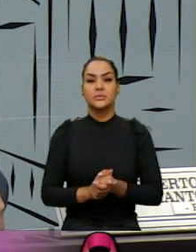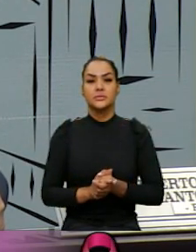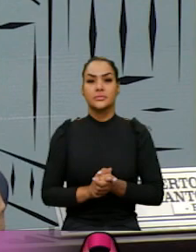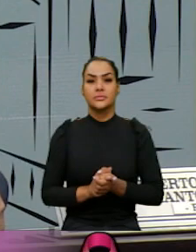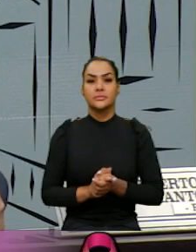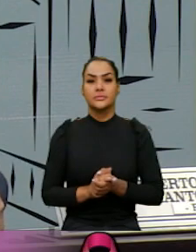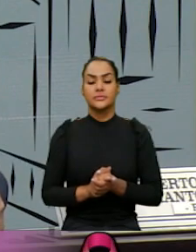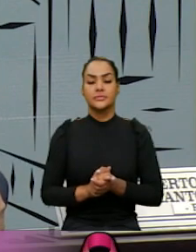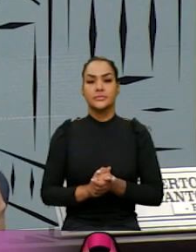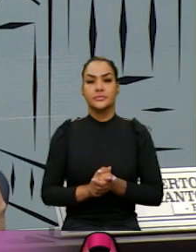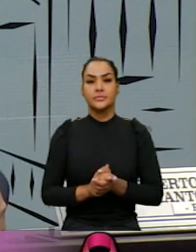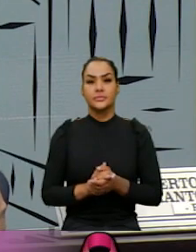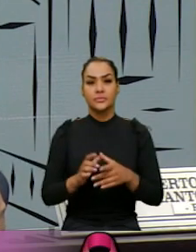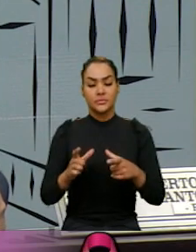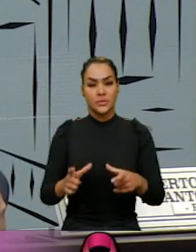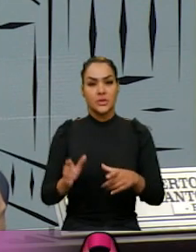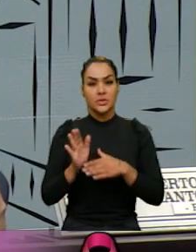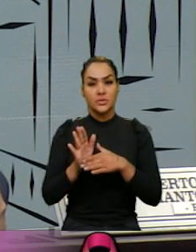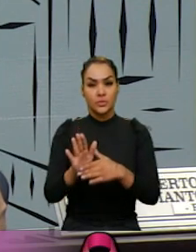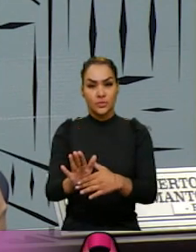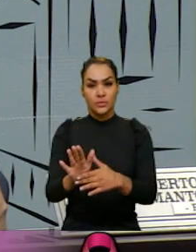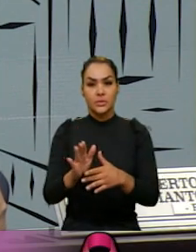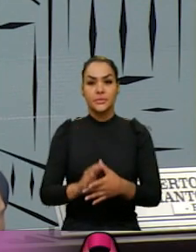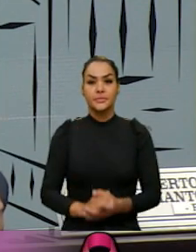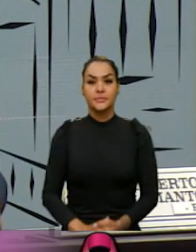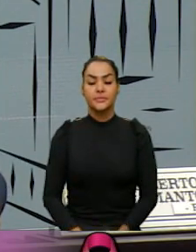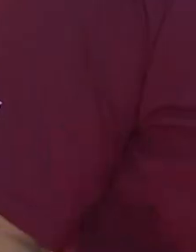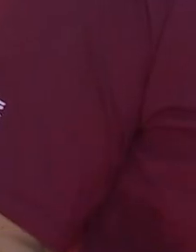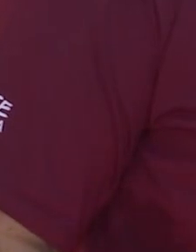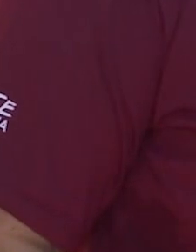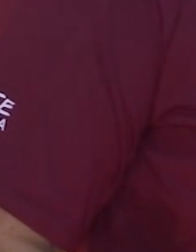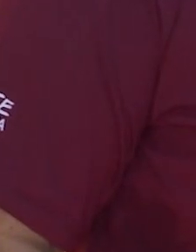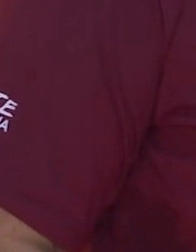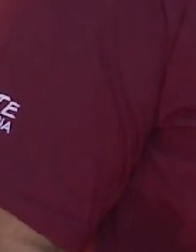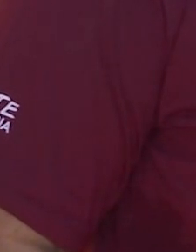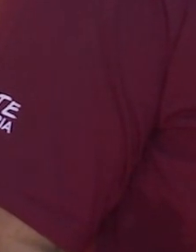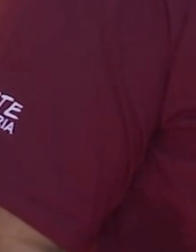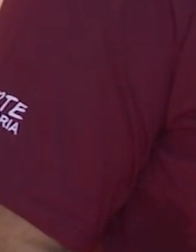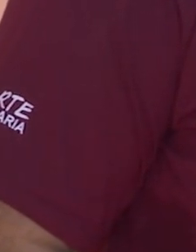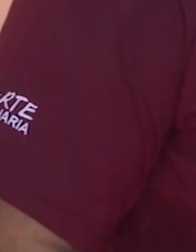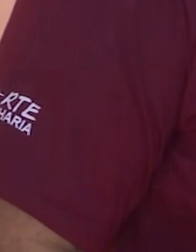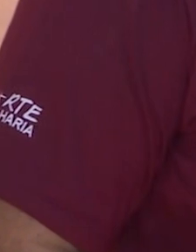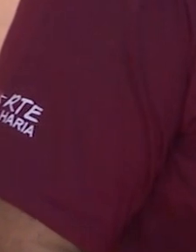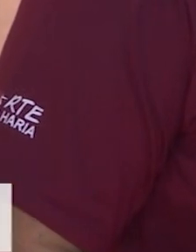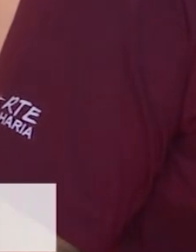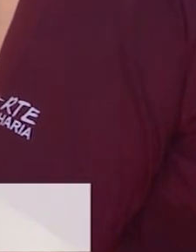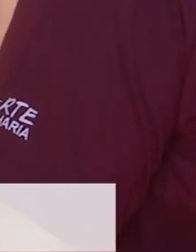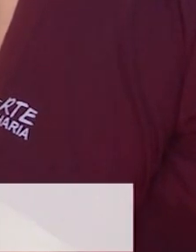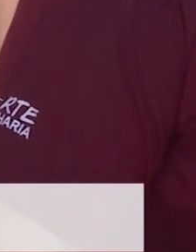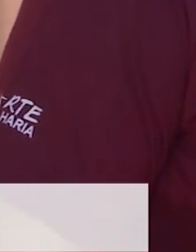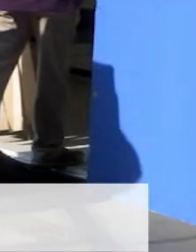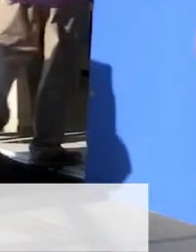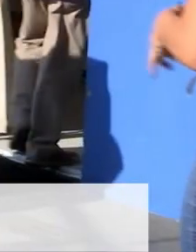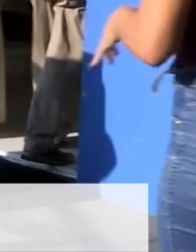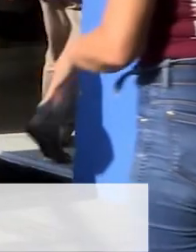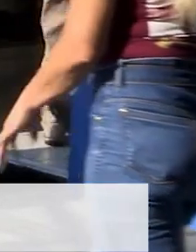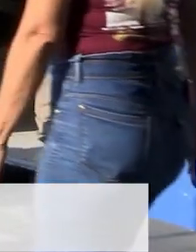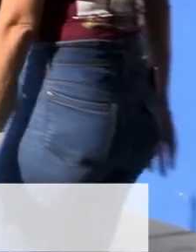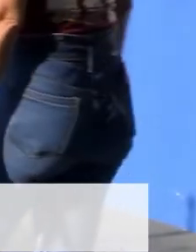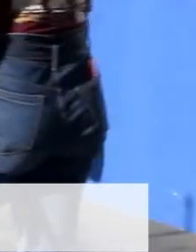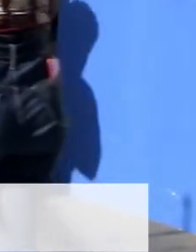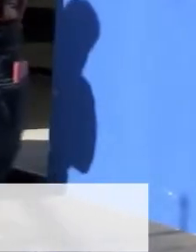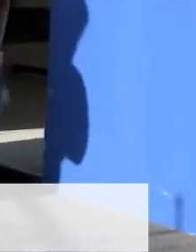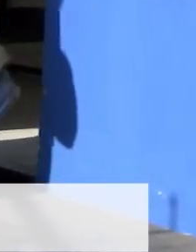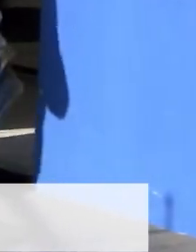de Solidariedade. A TV Câmara poderia exibir? O vereador Gilberto Batata Mantovani acompanhou